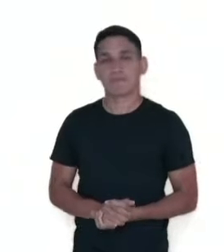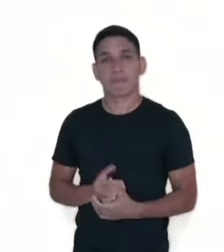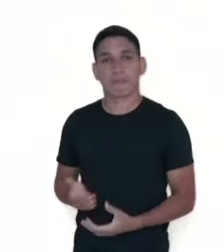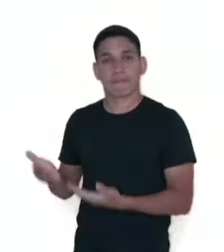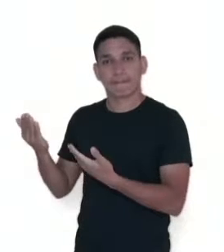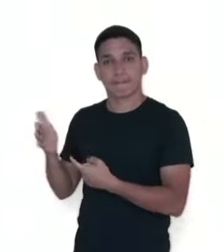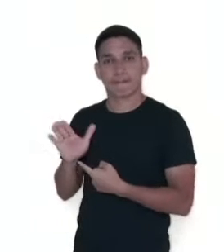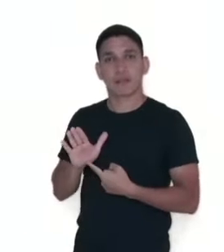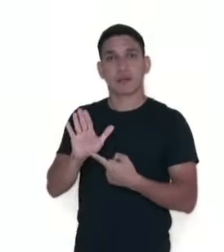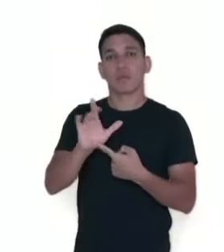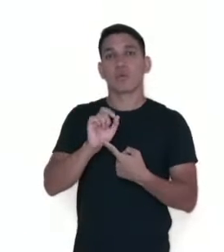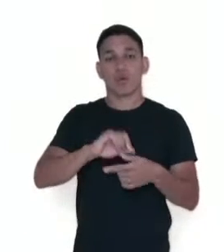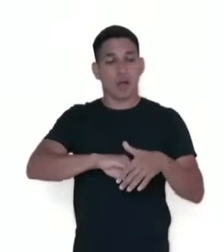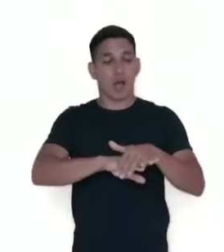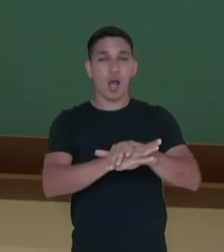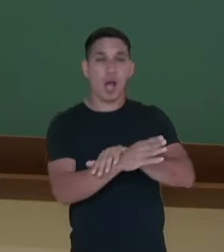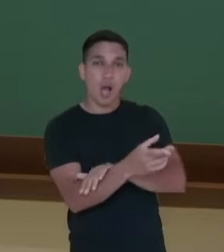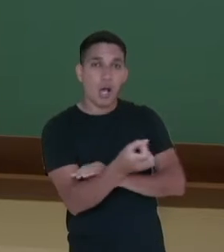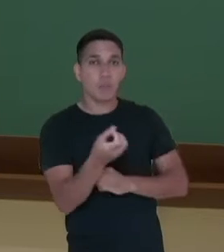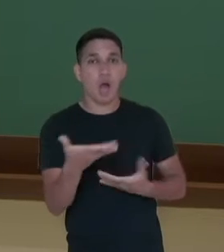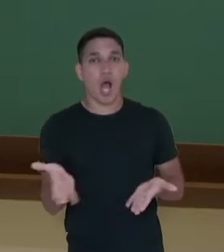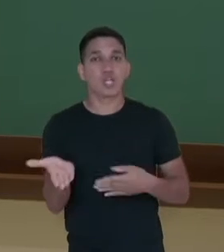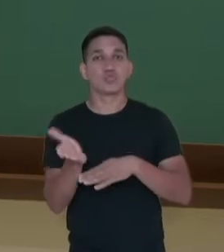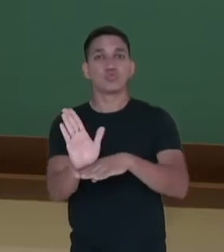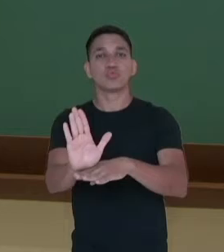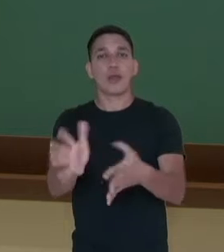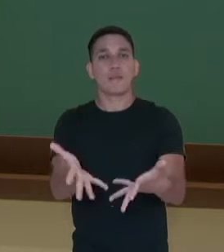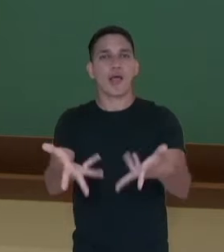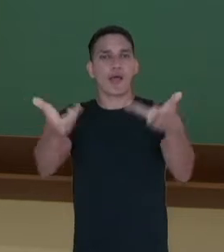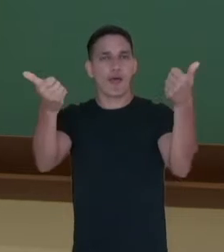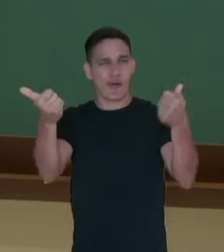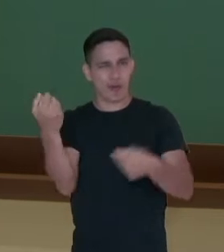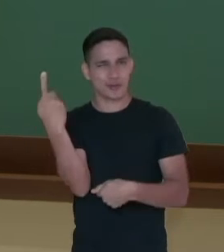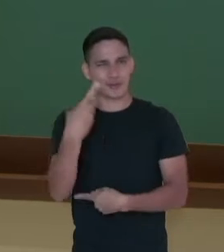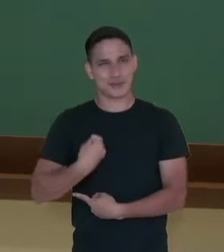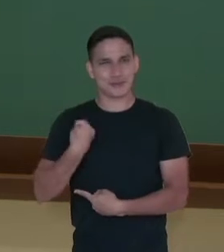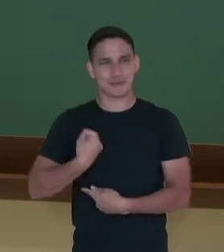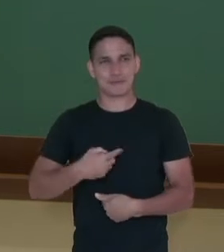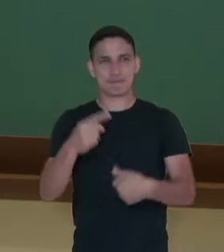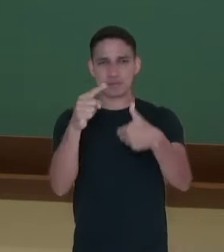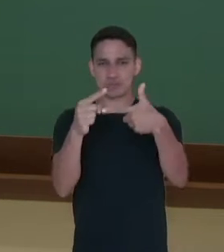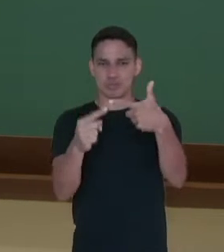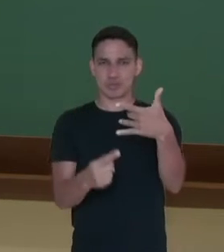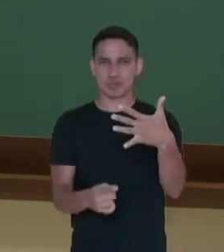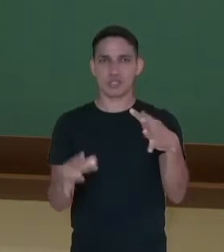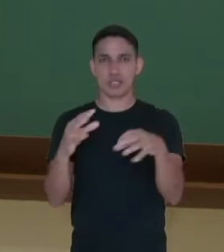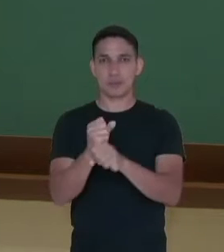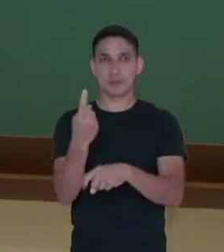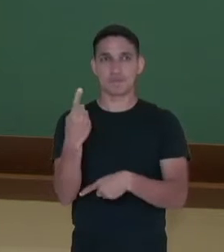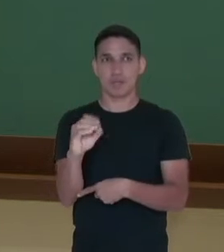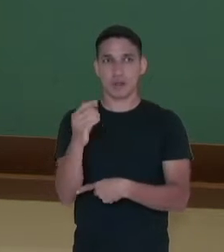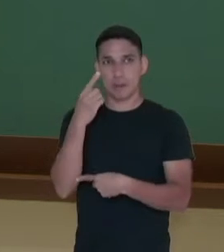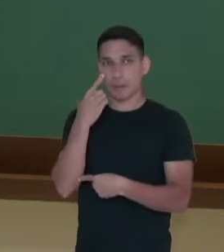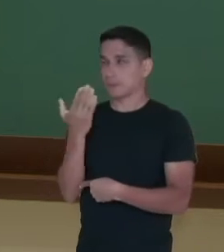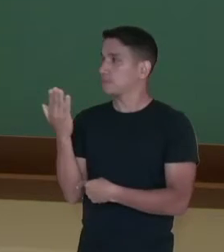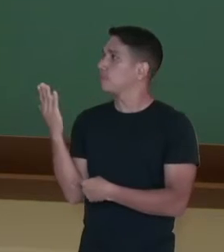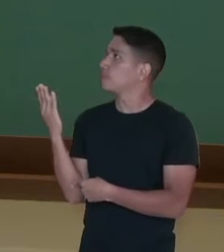Ó, hábitos que melhoram a tua vida. Ó, 10. Tá? 1 hora de atividade física.